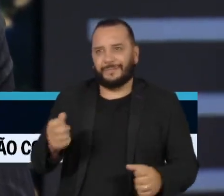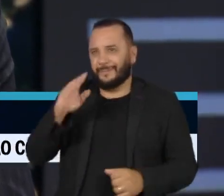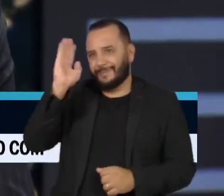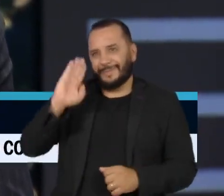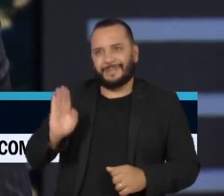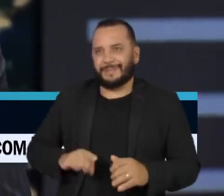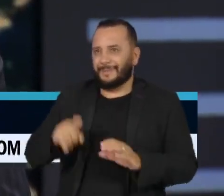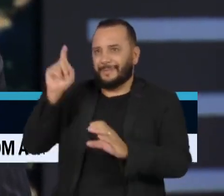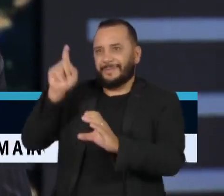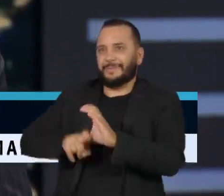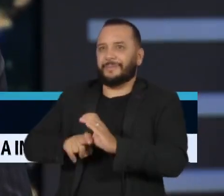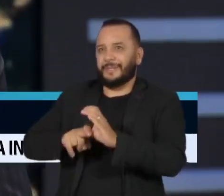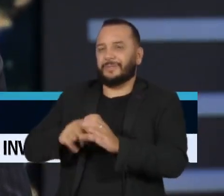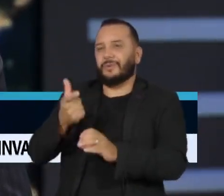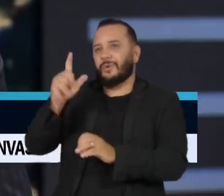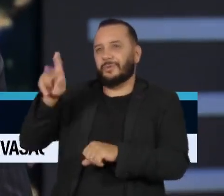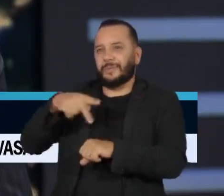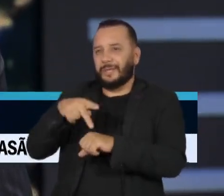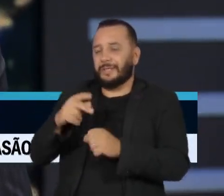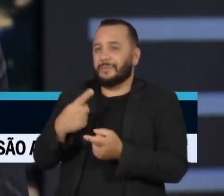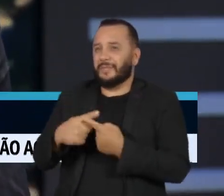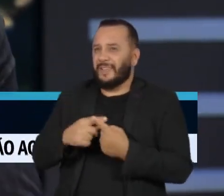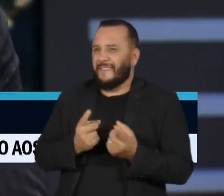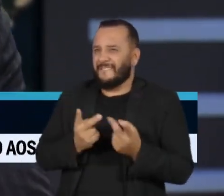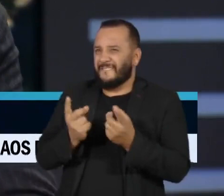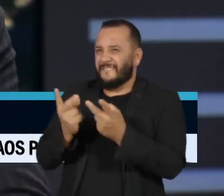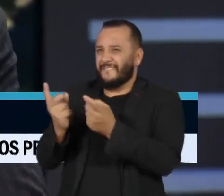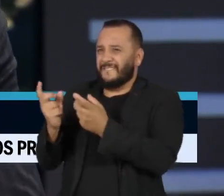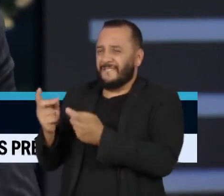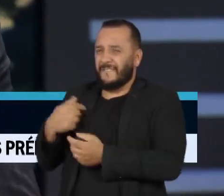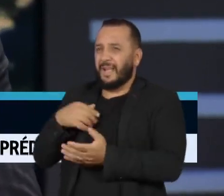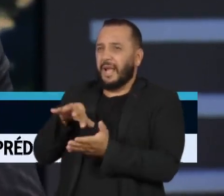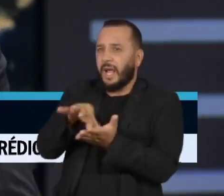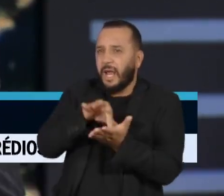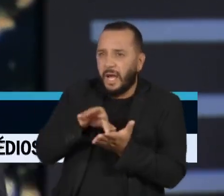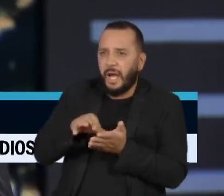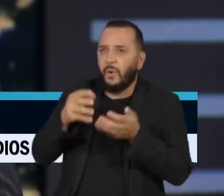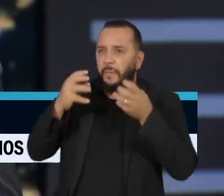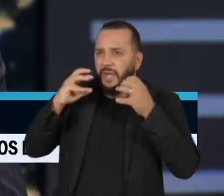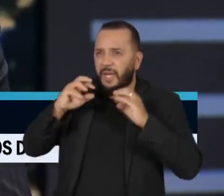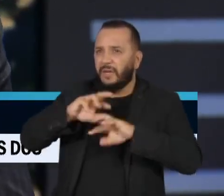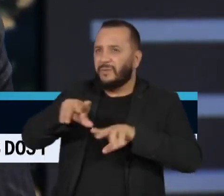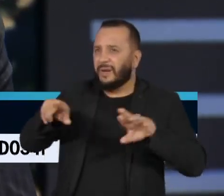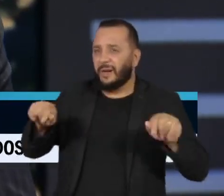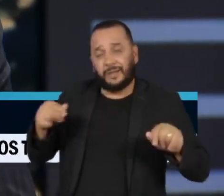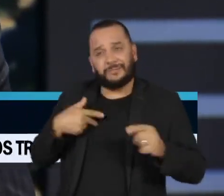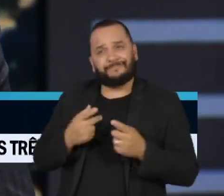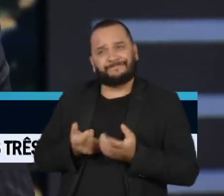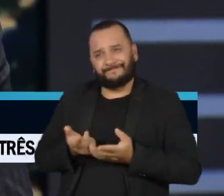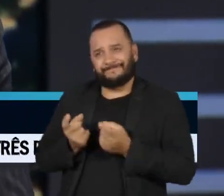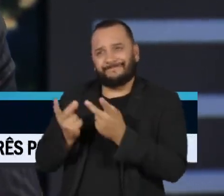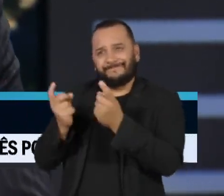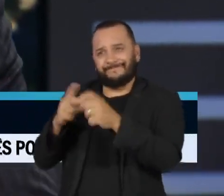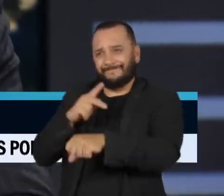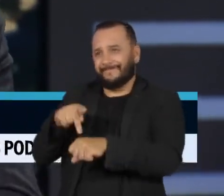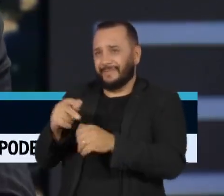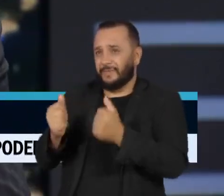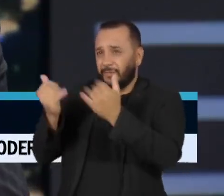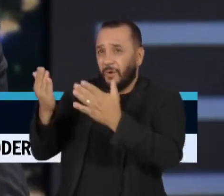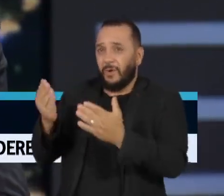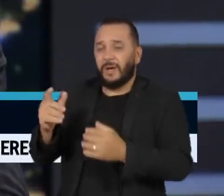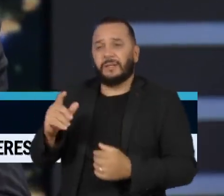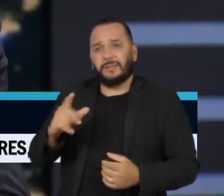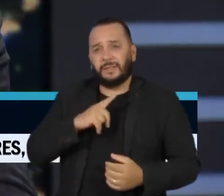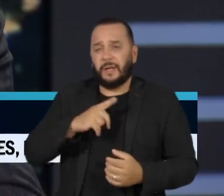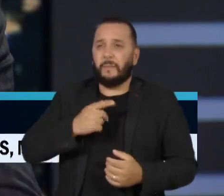essa questão de exportar muito commodity e a gente ficamos dependente de setores muito muito voláteis né com